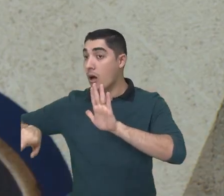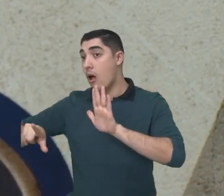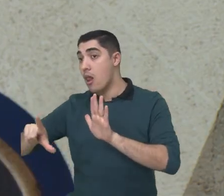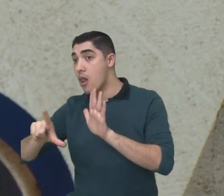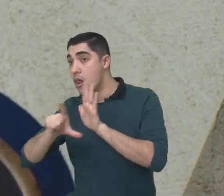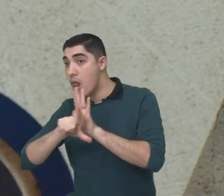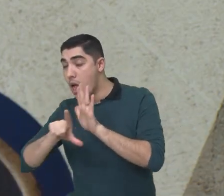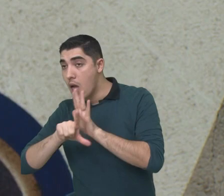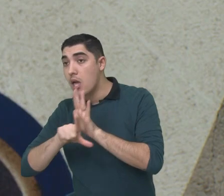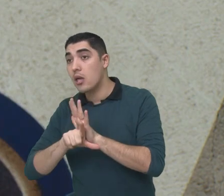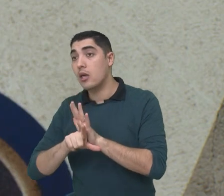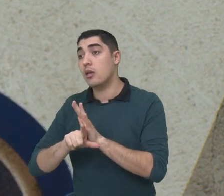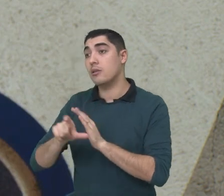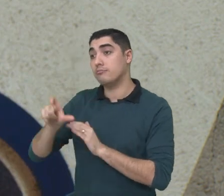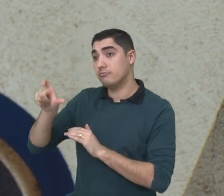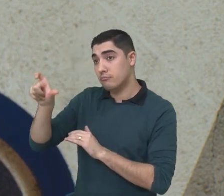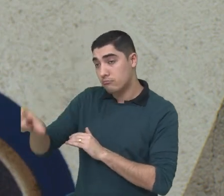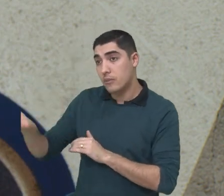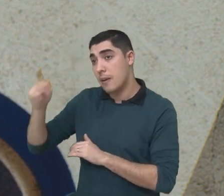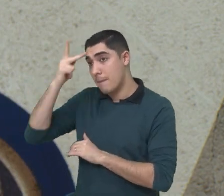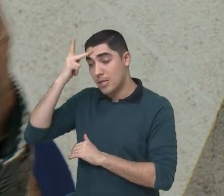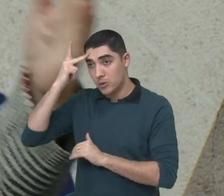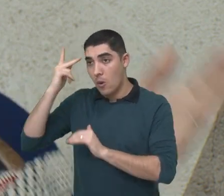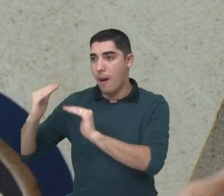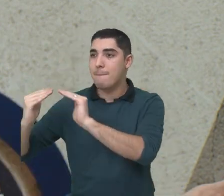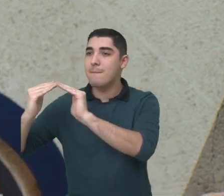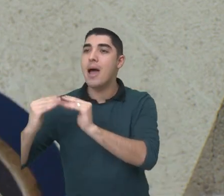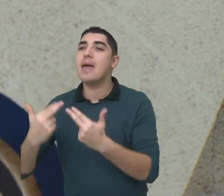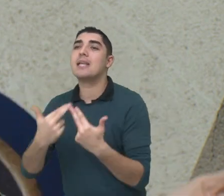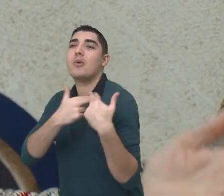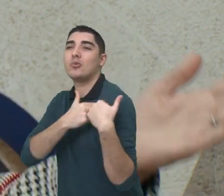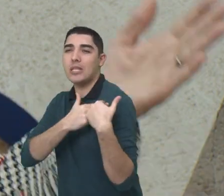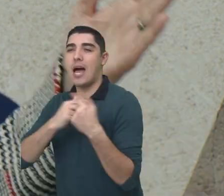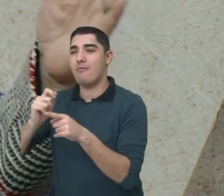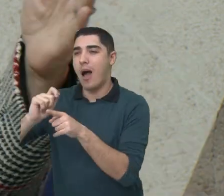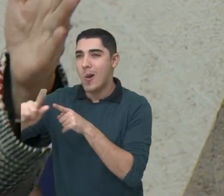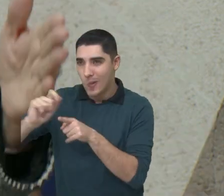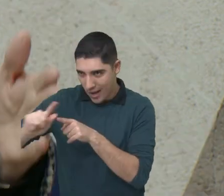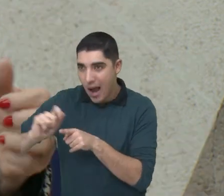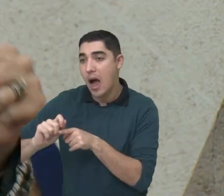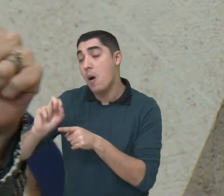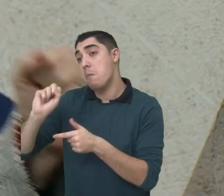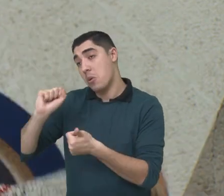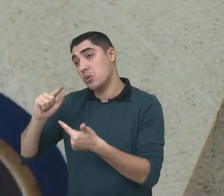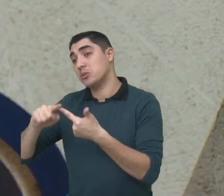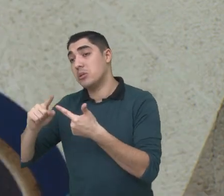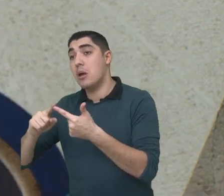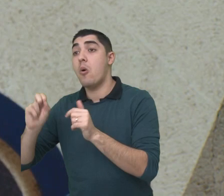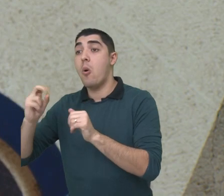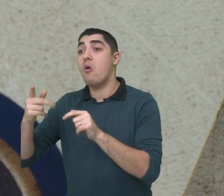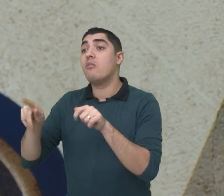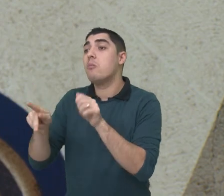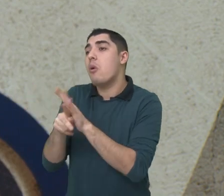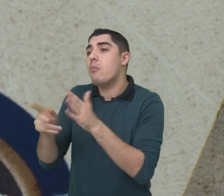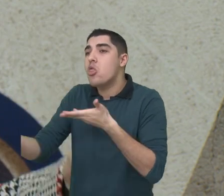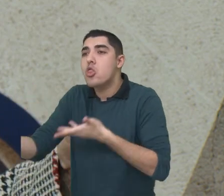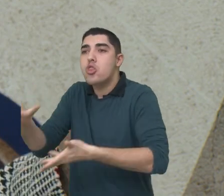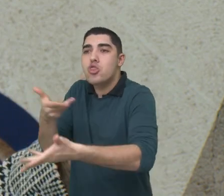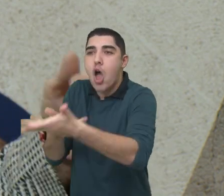da legislação da lei de inquilinato, ou numa venda, ou numa permuta de